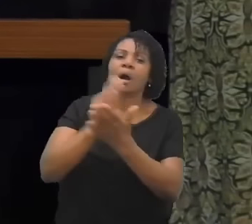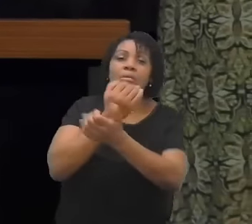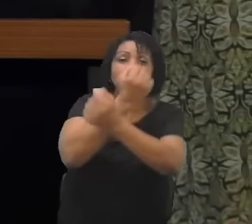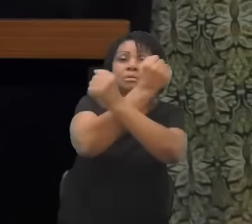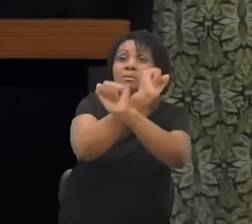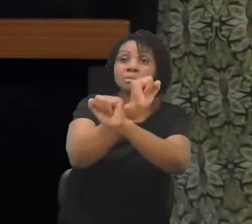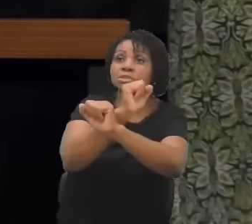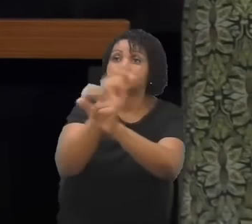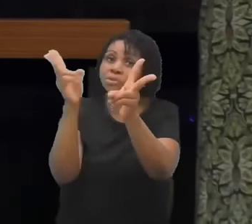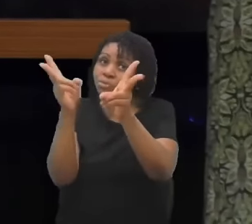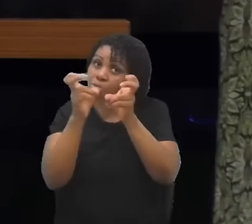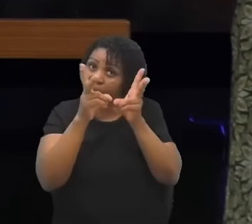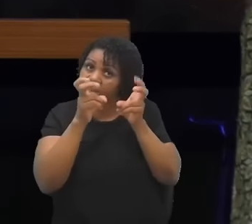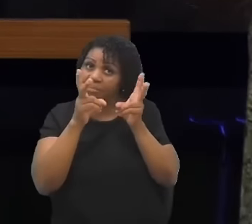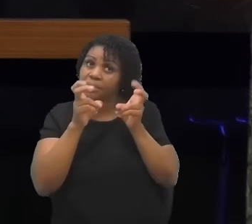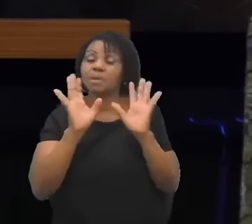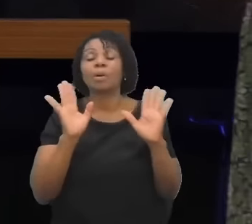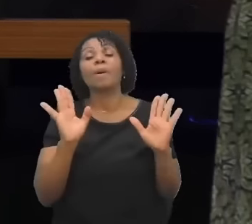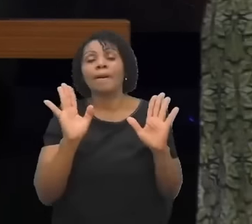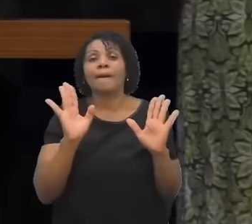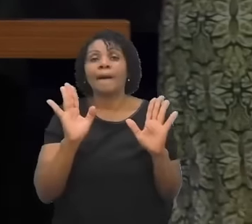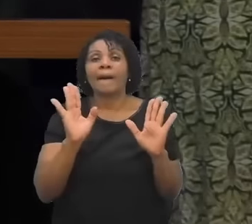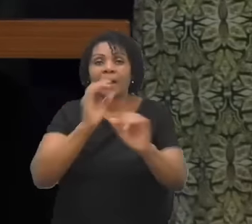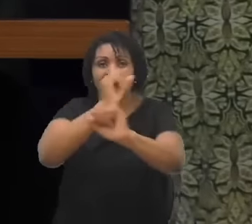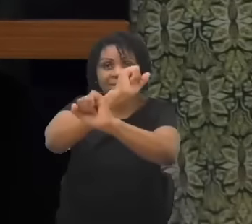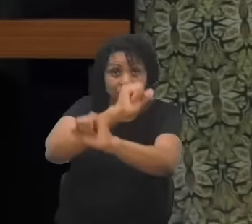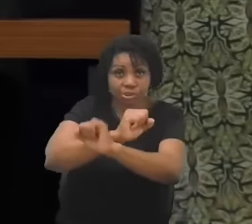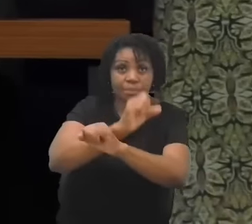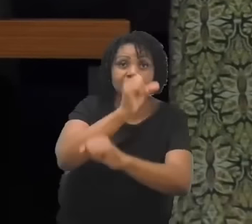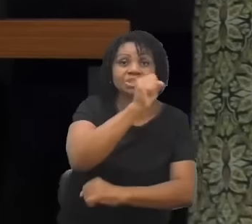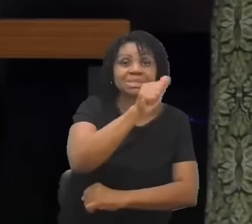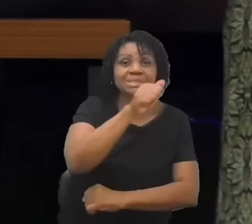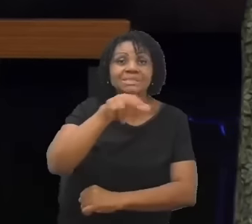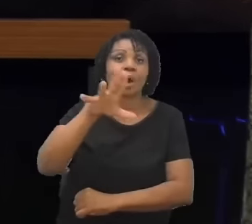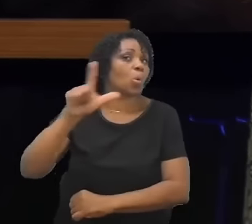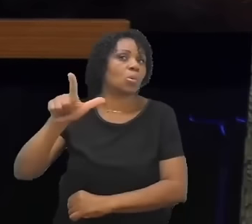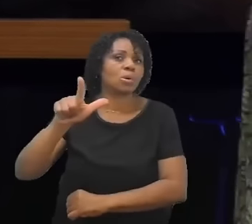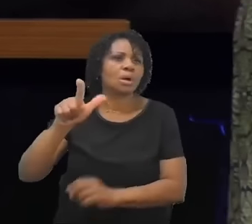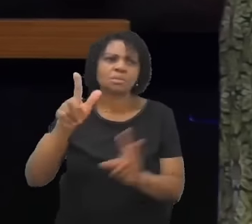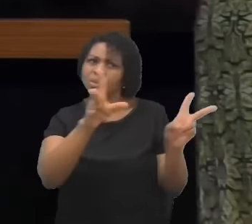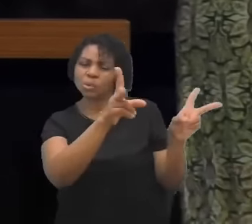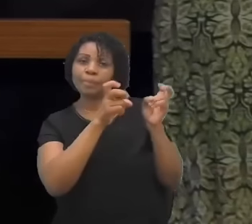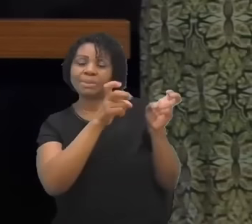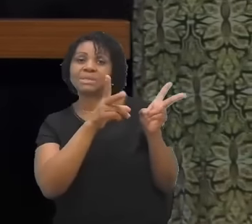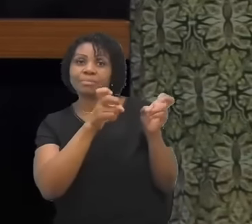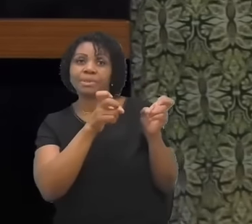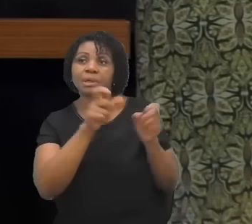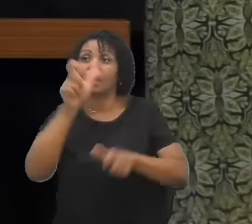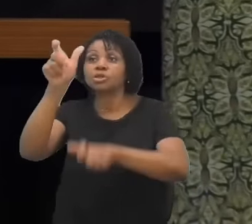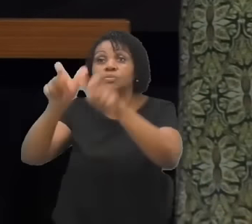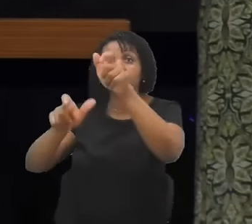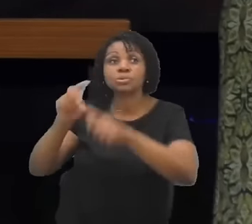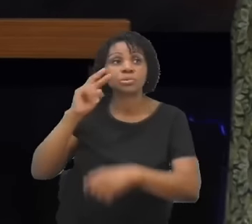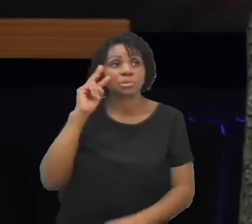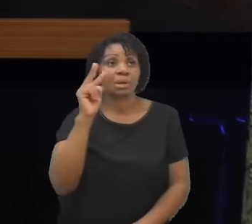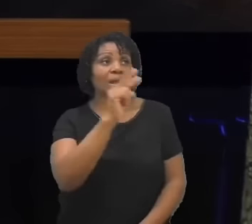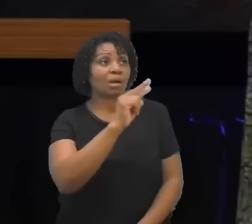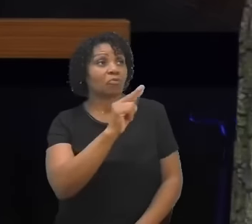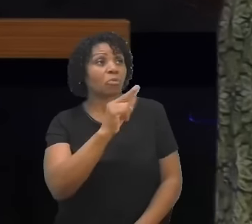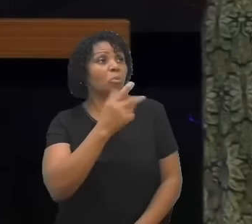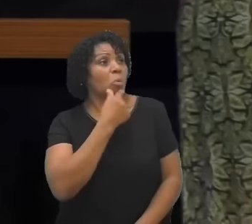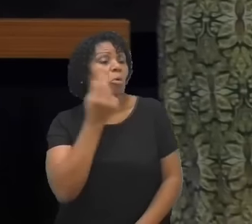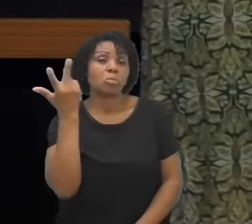eram tão visíveis assim. As algemas de Saul não eram tão visíveis assim. As pessoas o viam como um homem